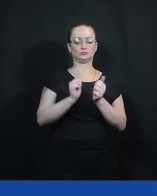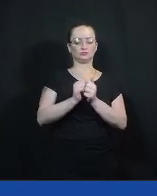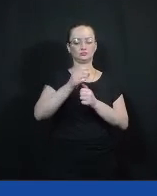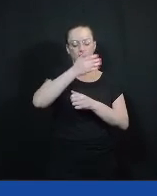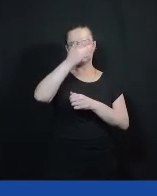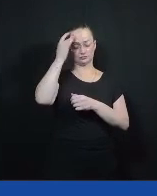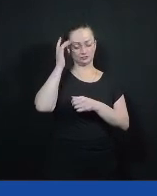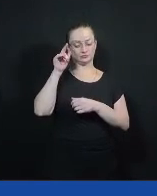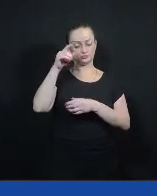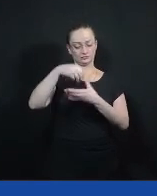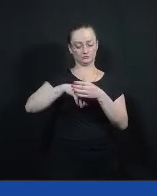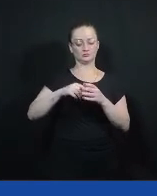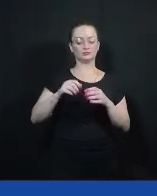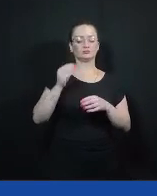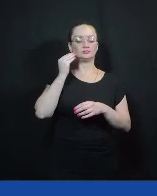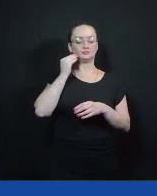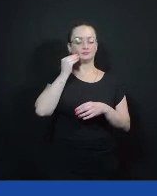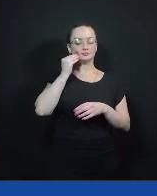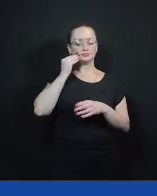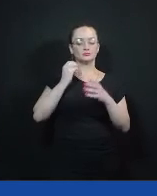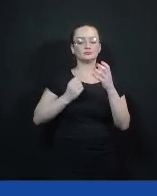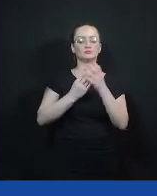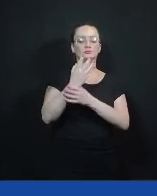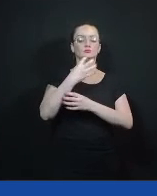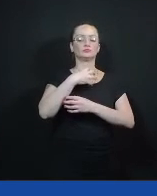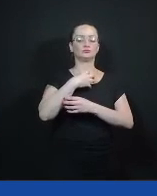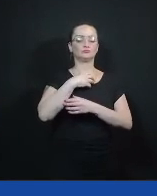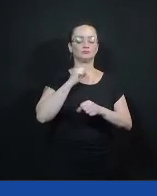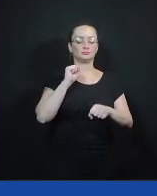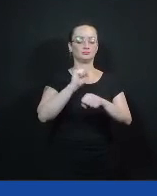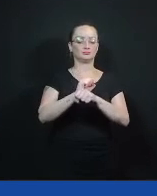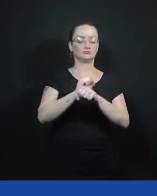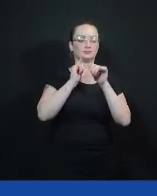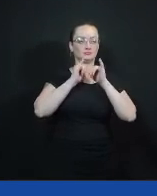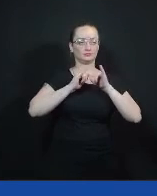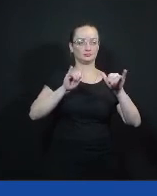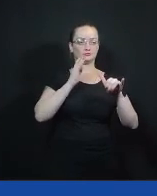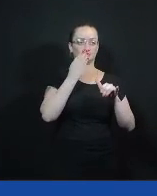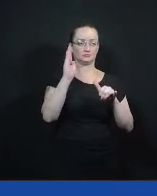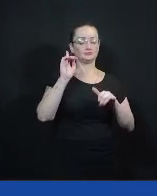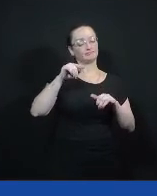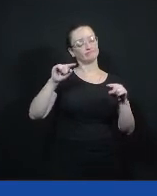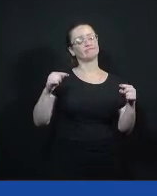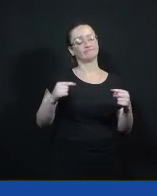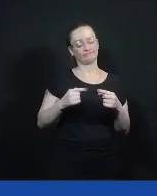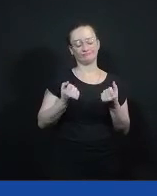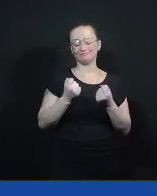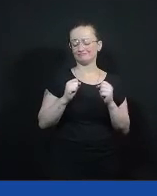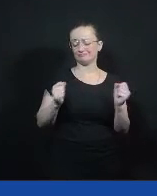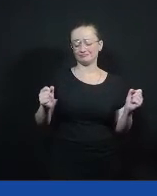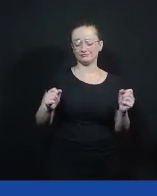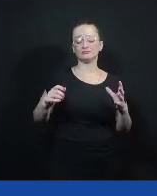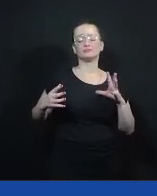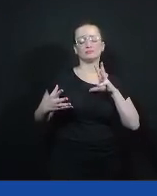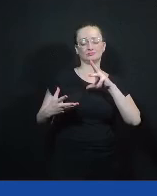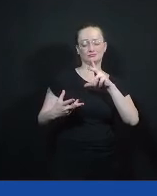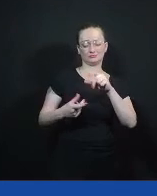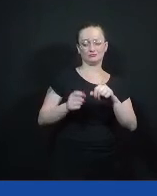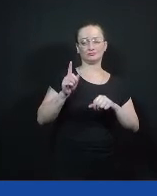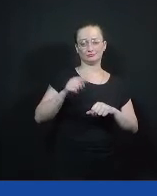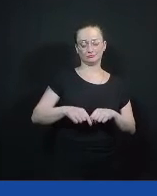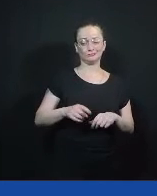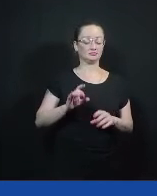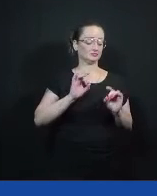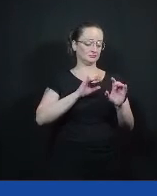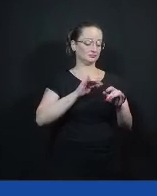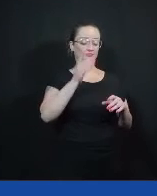tentando construir mecanismos de contenção das fake news, embora seja um desafio, de novo, enorme, mundial, não é